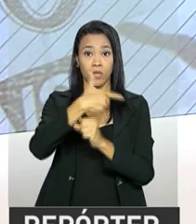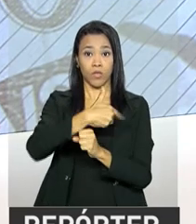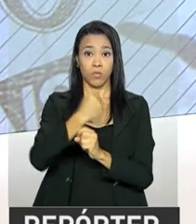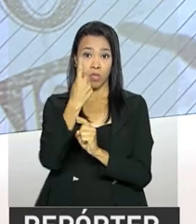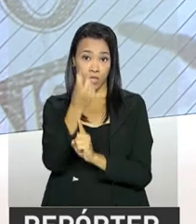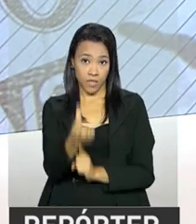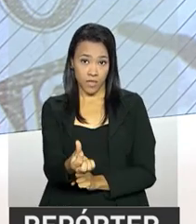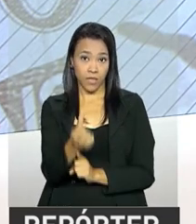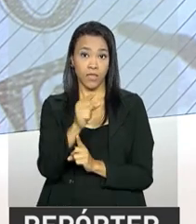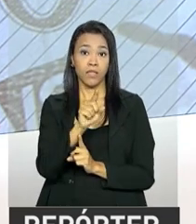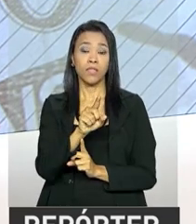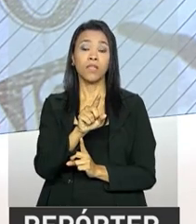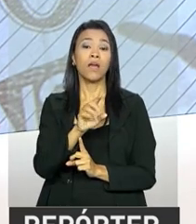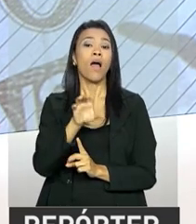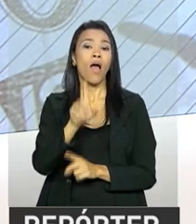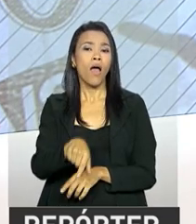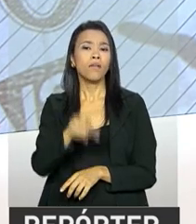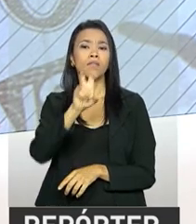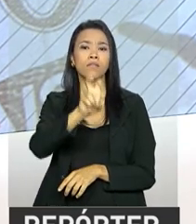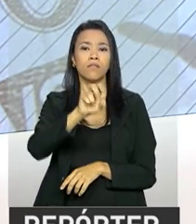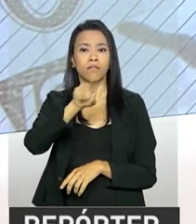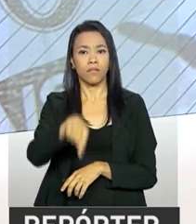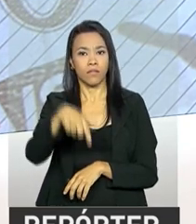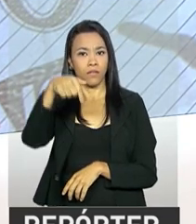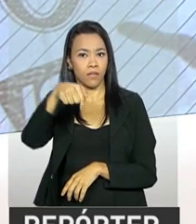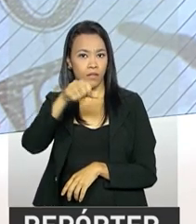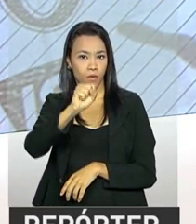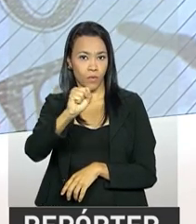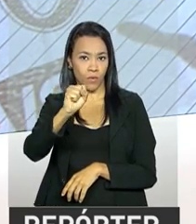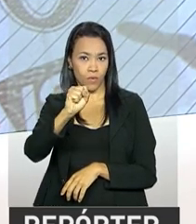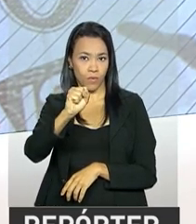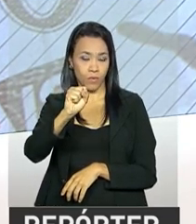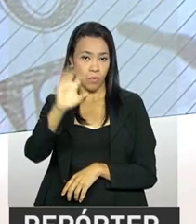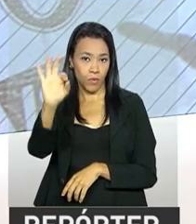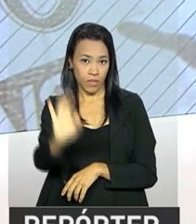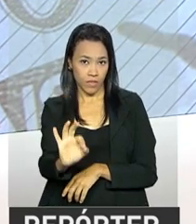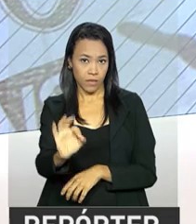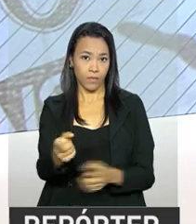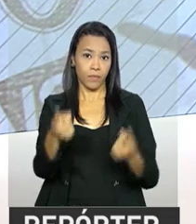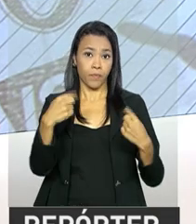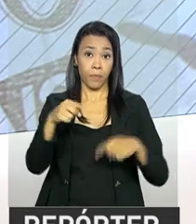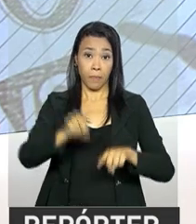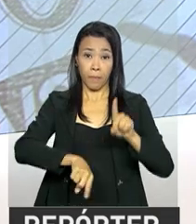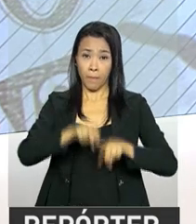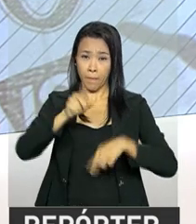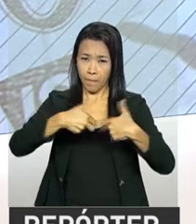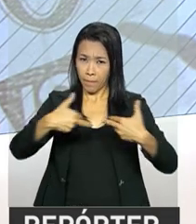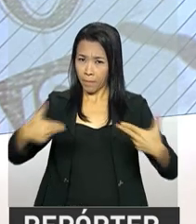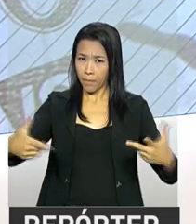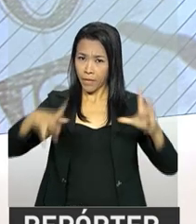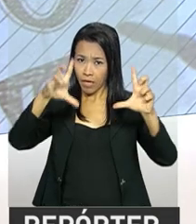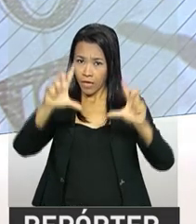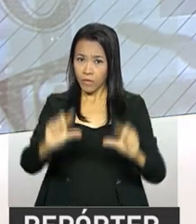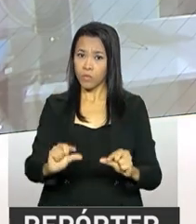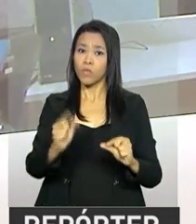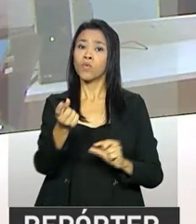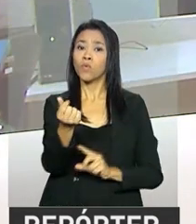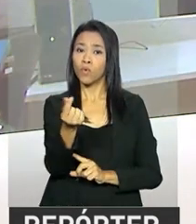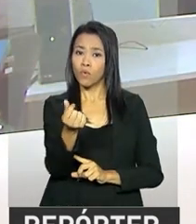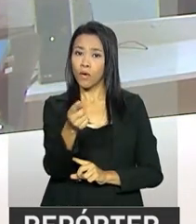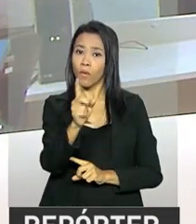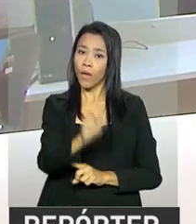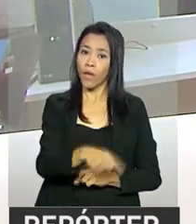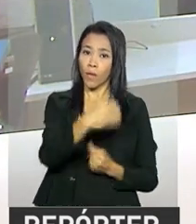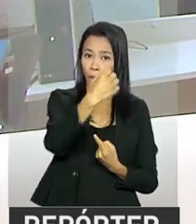soma 5,78 por. entre os produtos que mais tiveram redução nos preços estão o